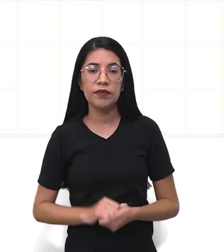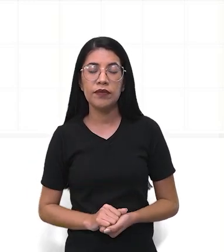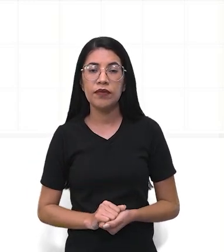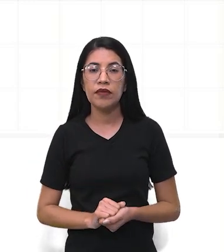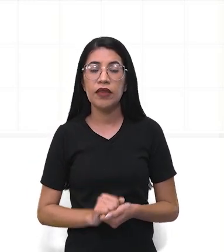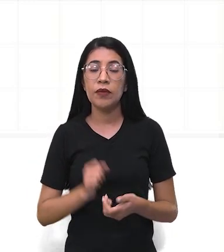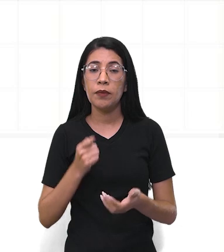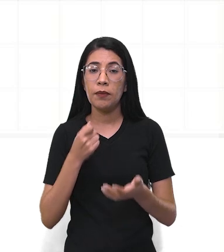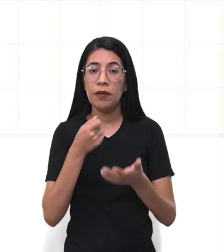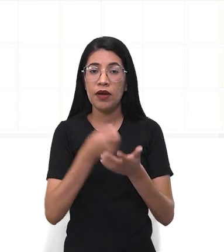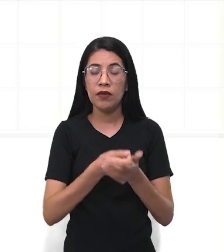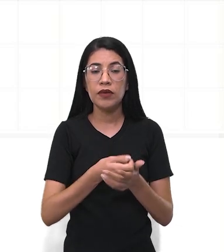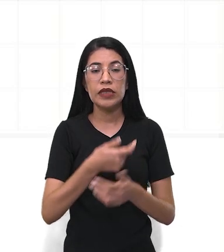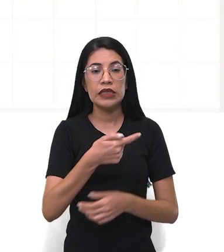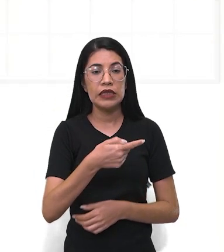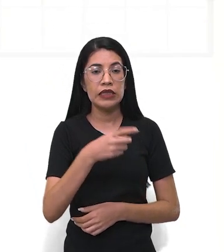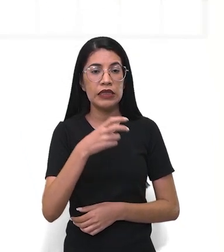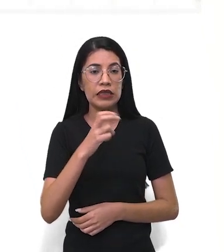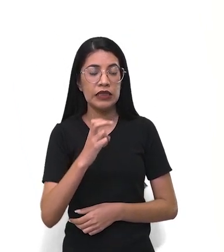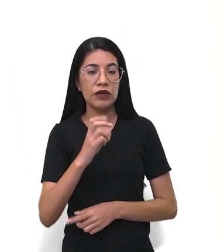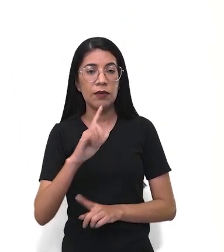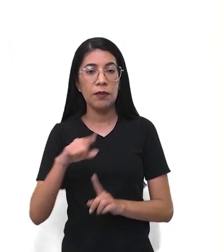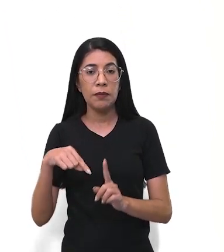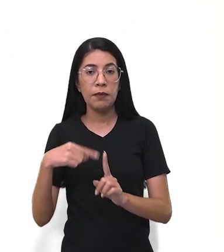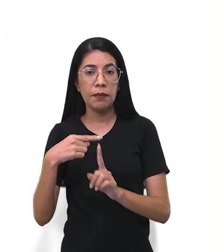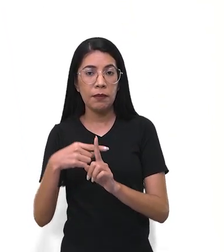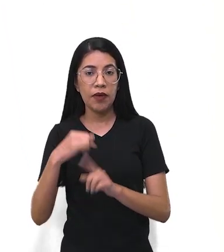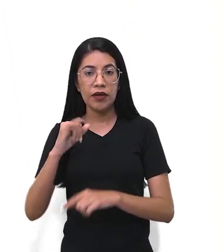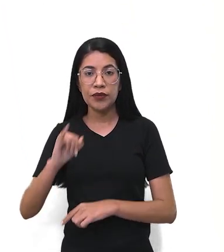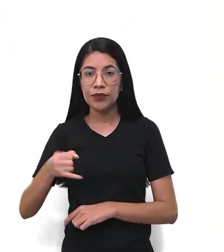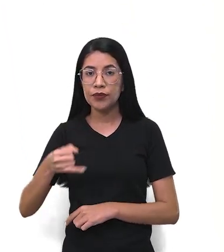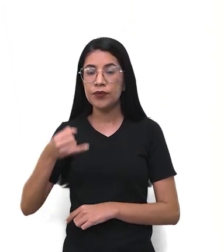pagou 75 mil mais os juros.